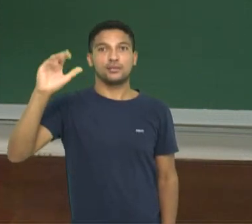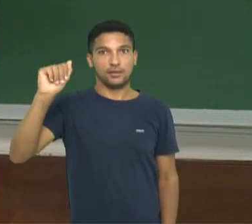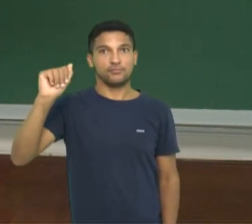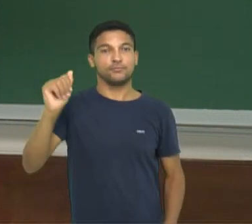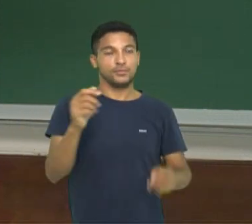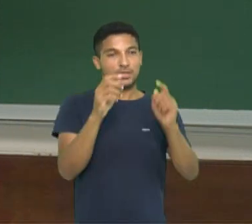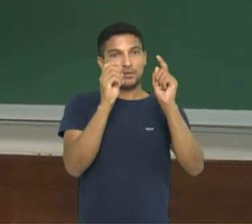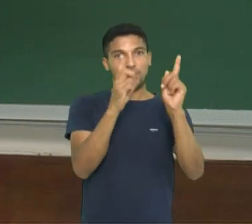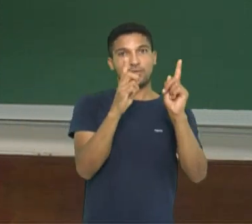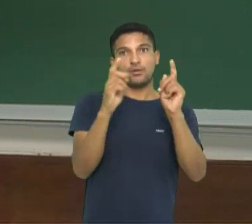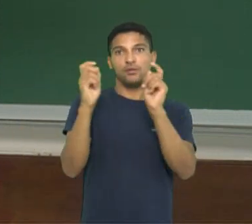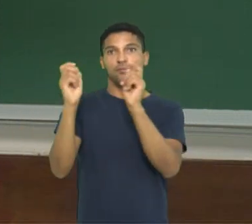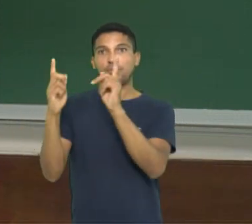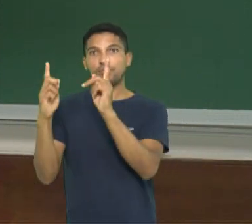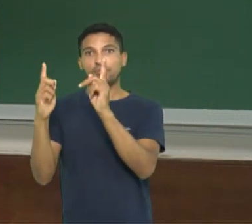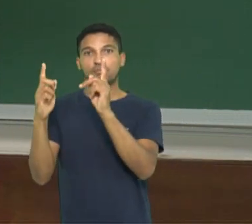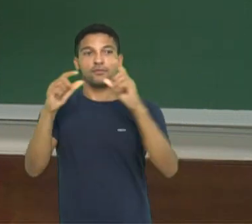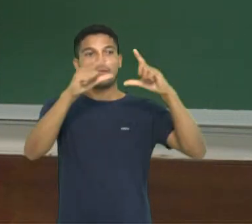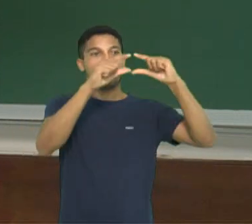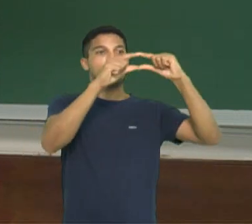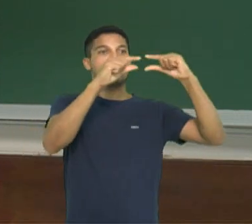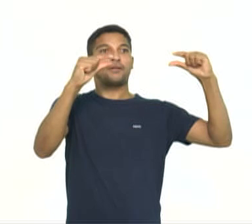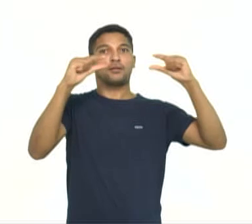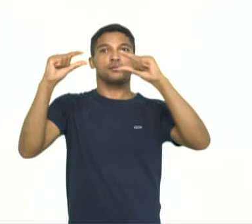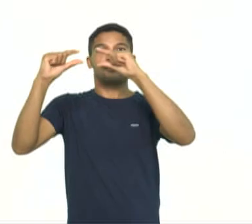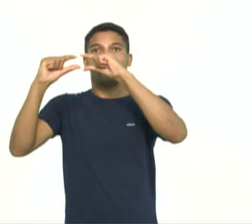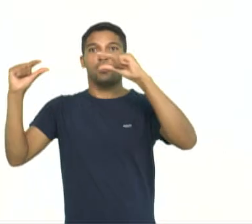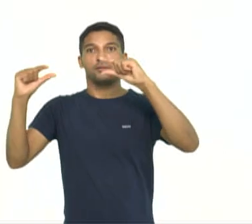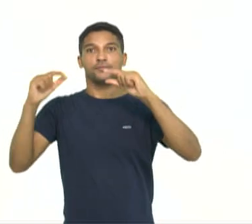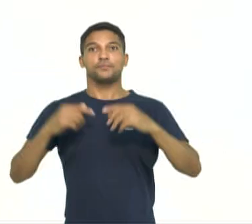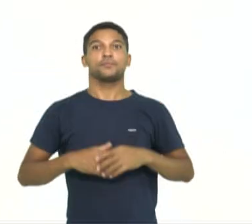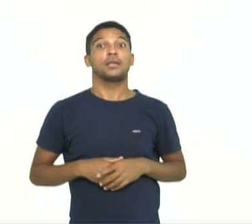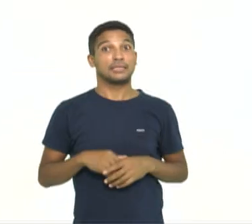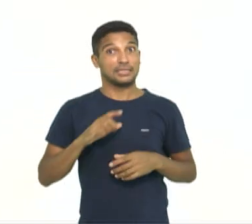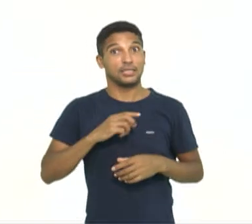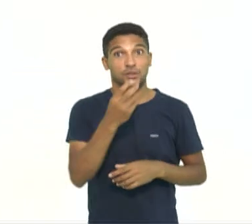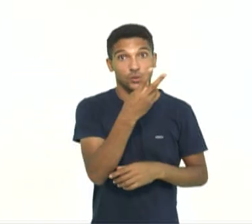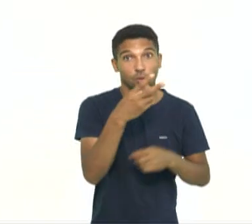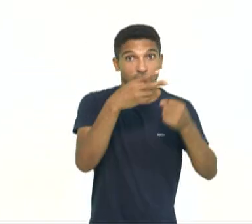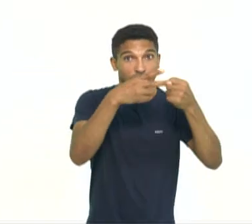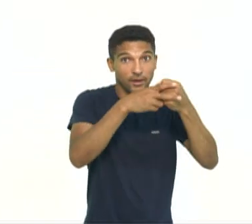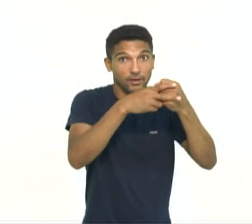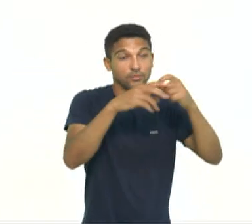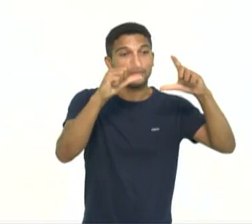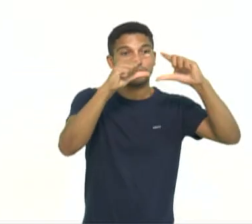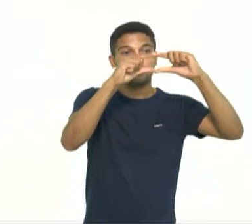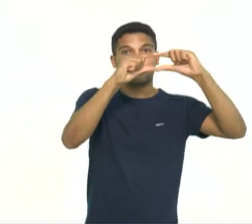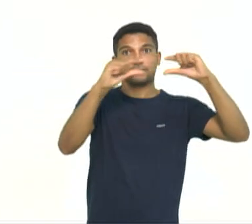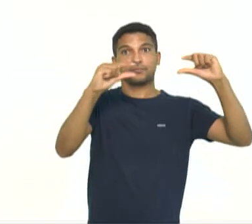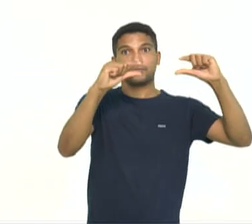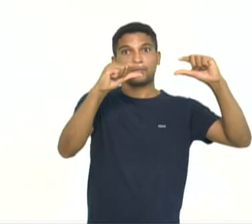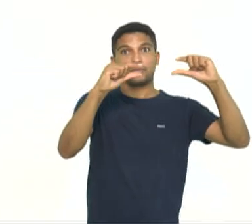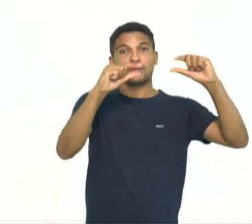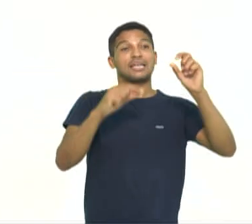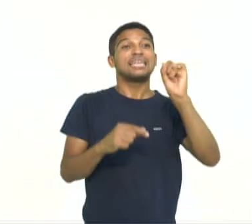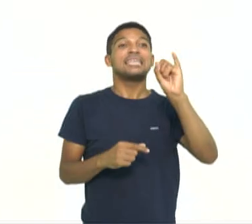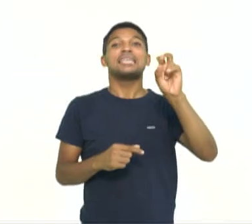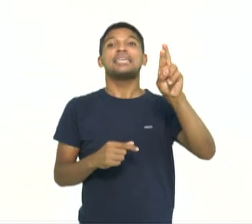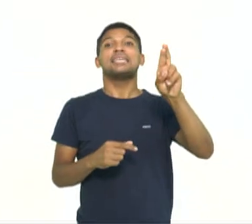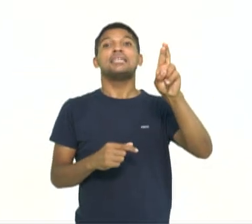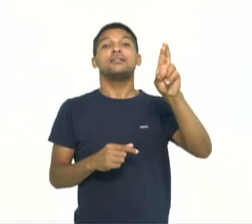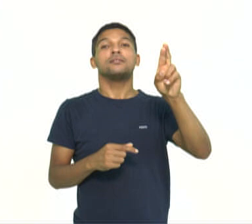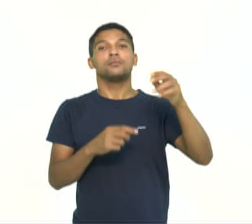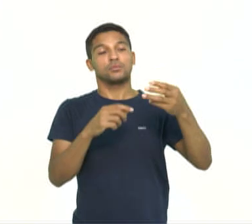orações coordenadas ali? Porque no primeiro momento eu tenho o verbo ir, na frase não fomos ao casamento, o verbo ir da